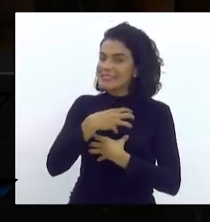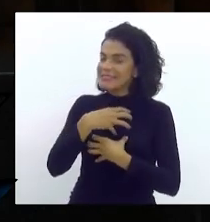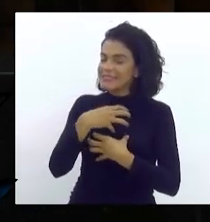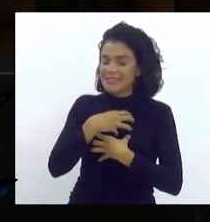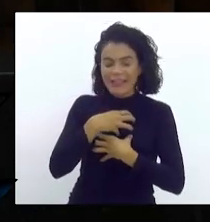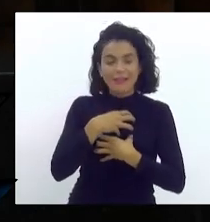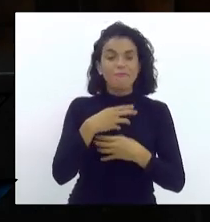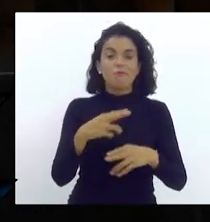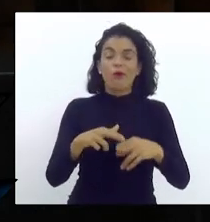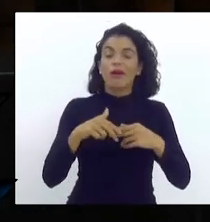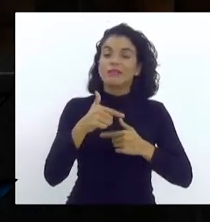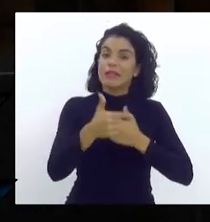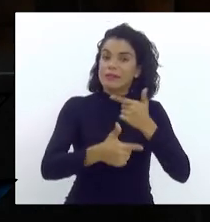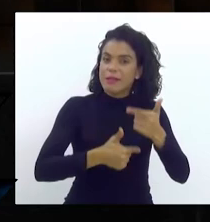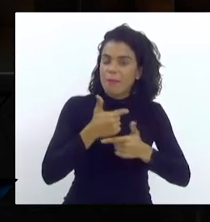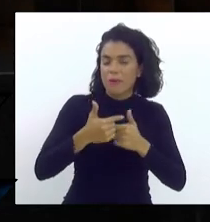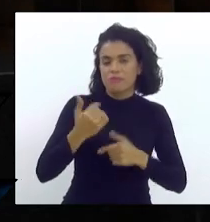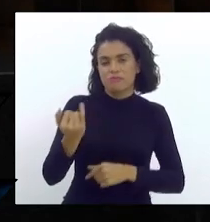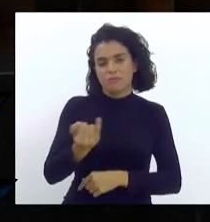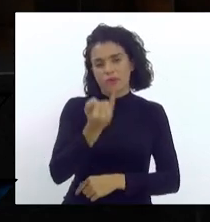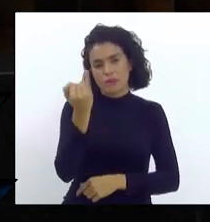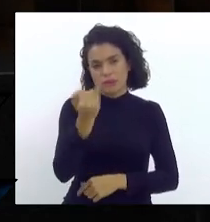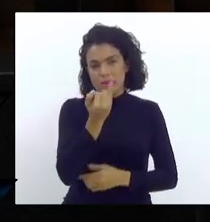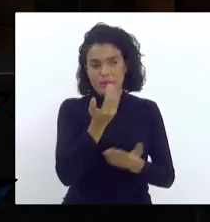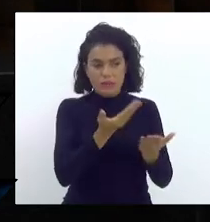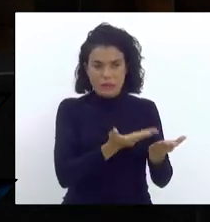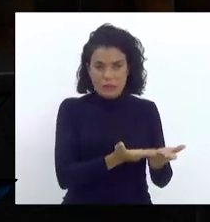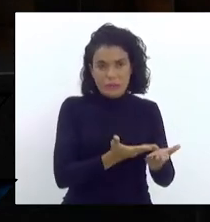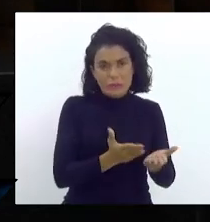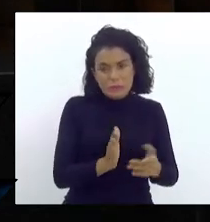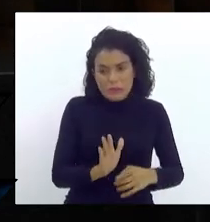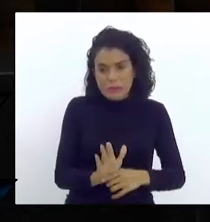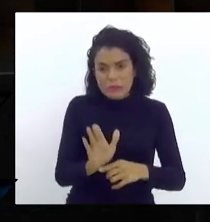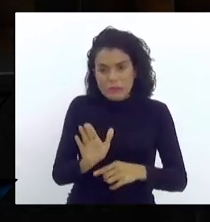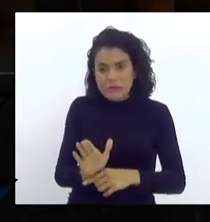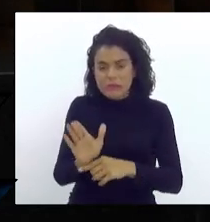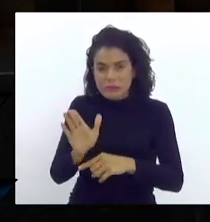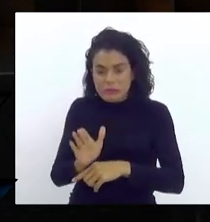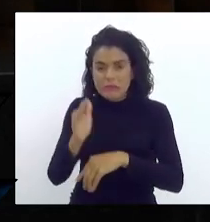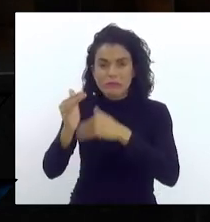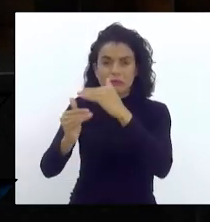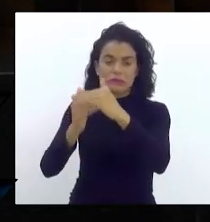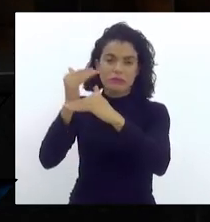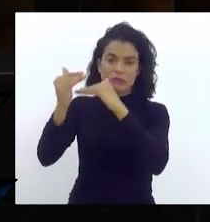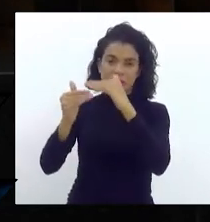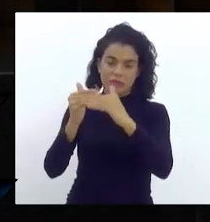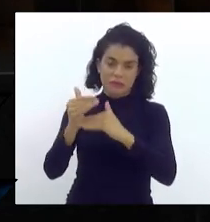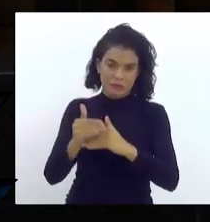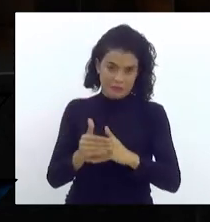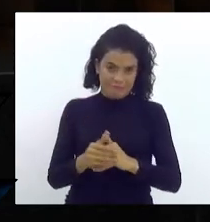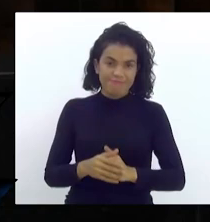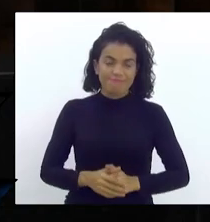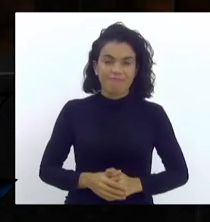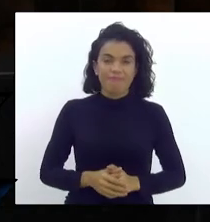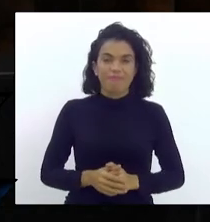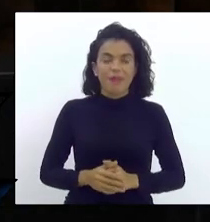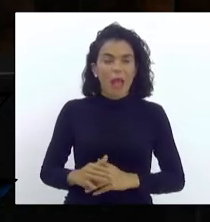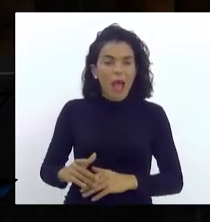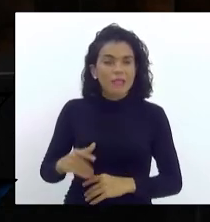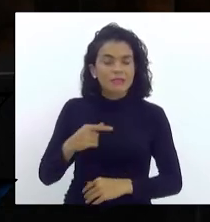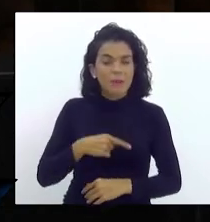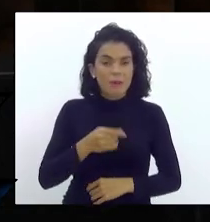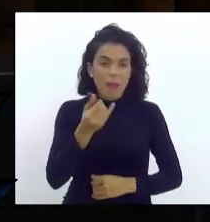um trabalho muito importante que sempre nos ajuda e nos coloca ao par da